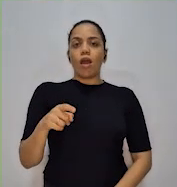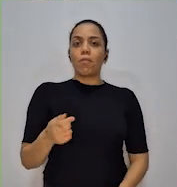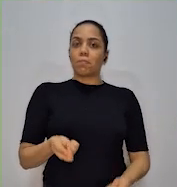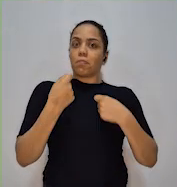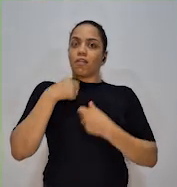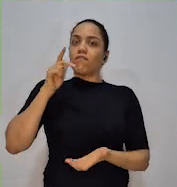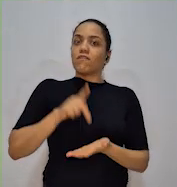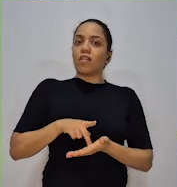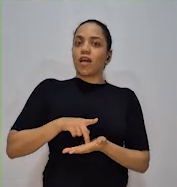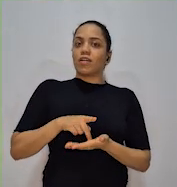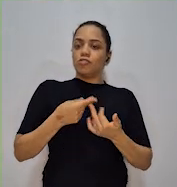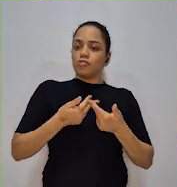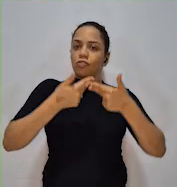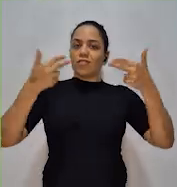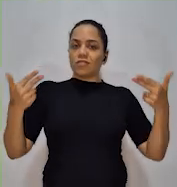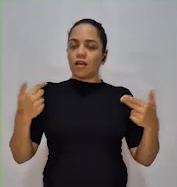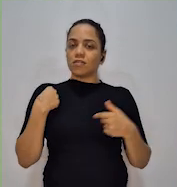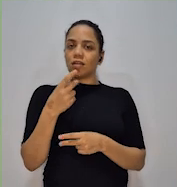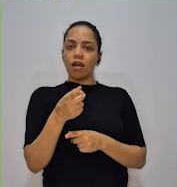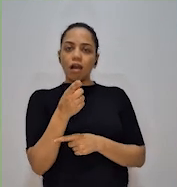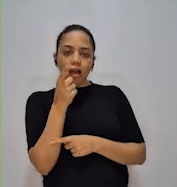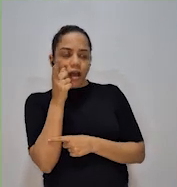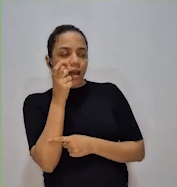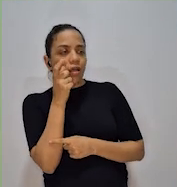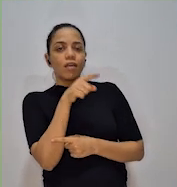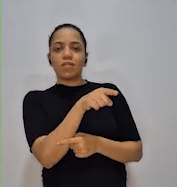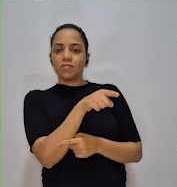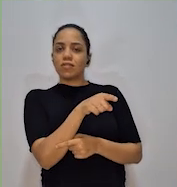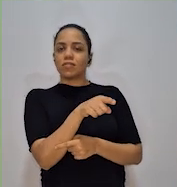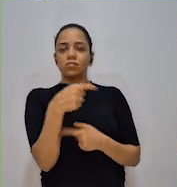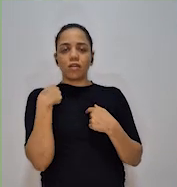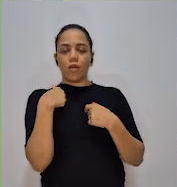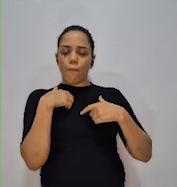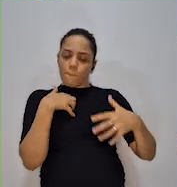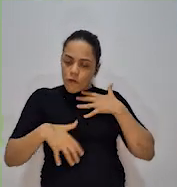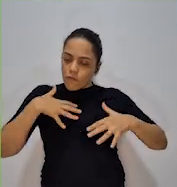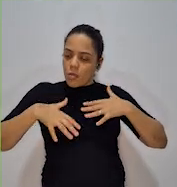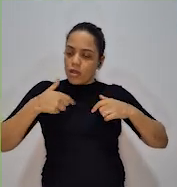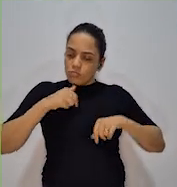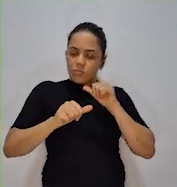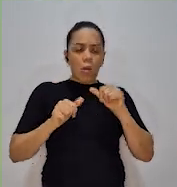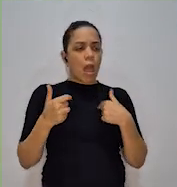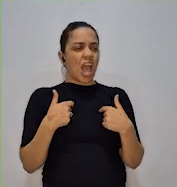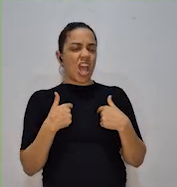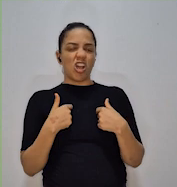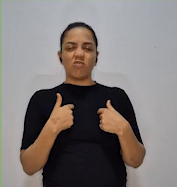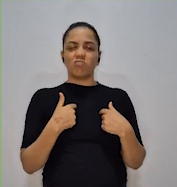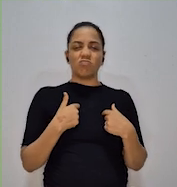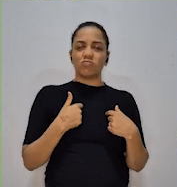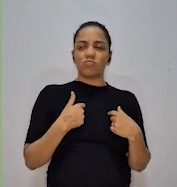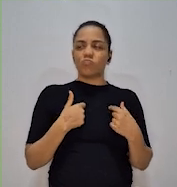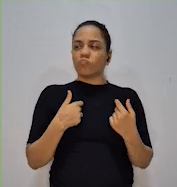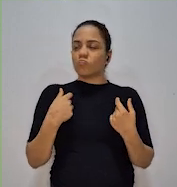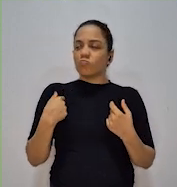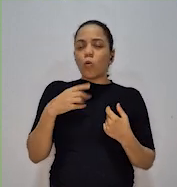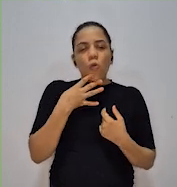para mim interessante, algo que vai me mover para conhecer mais do que eu não convivo, né, da diversidade que eu